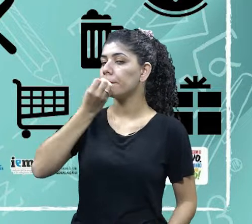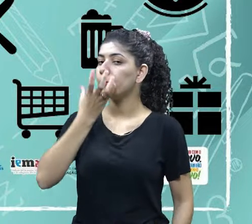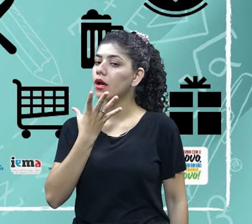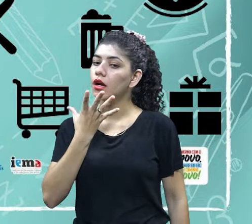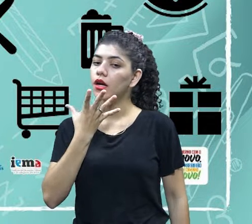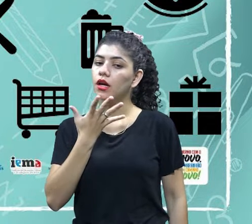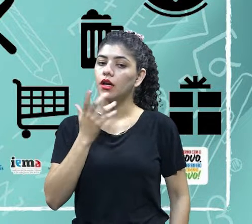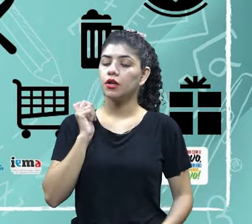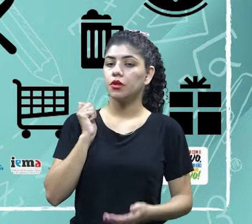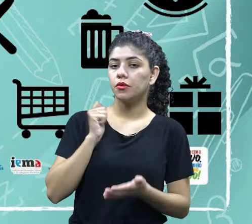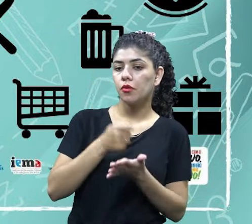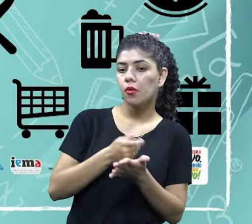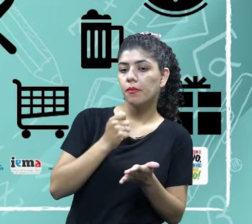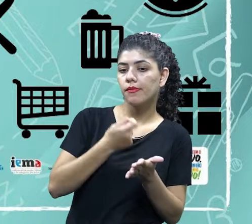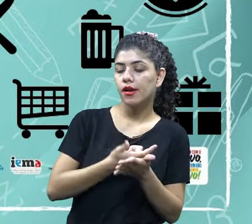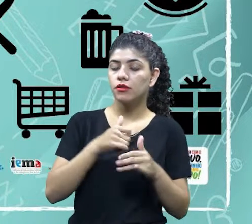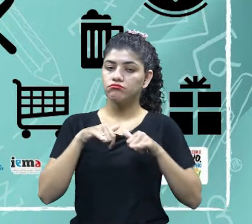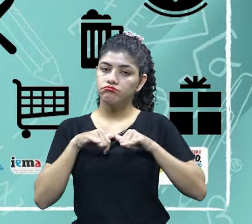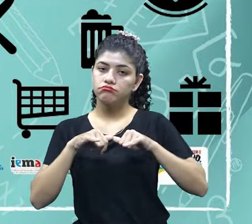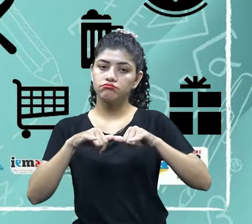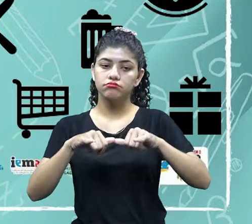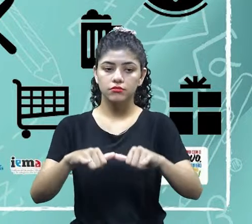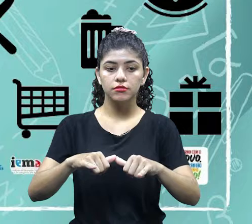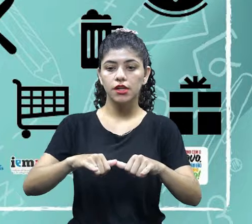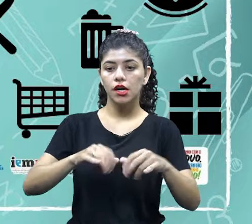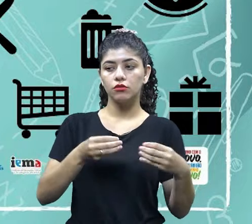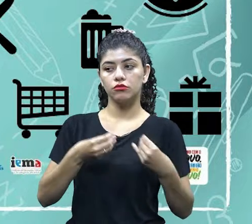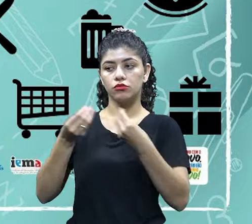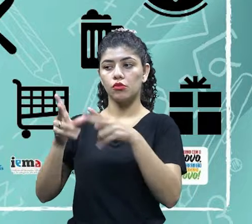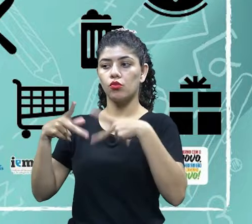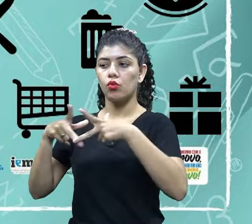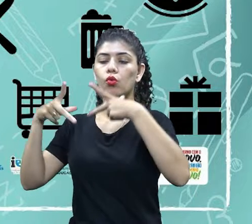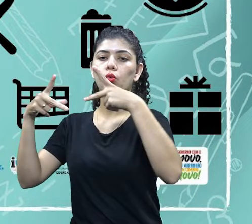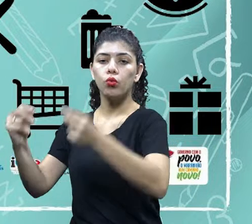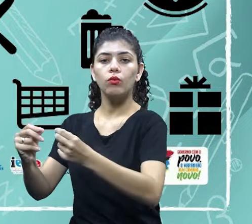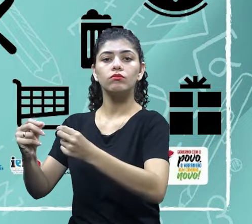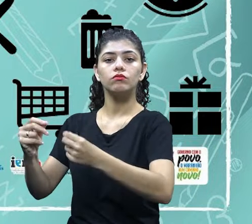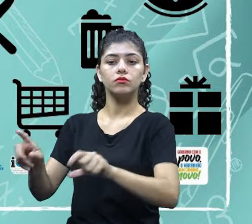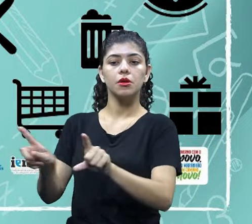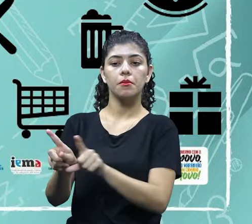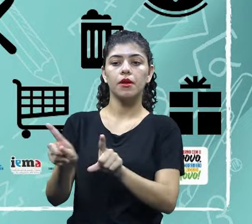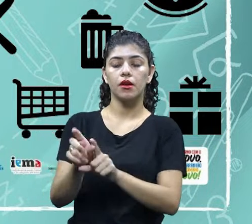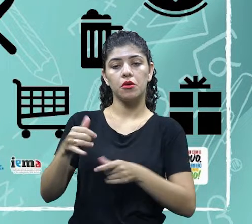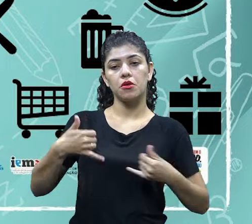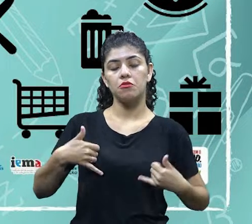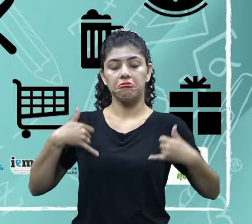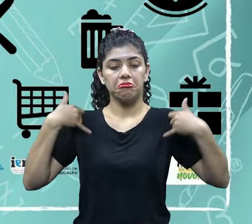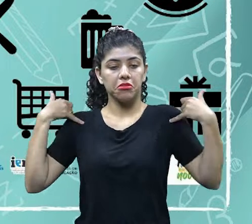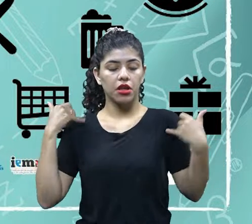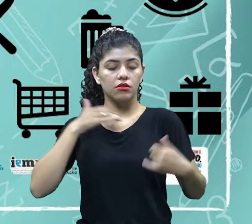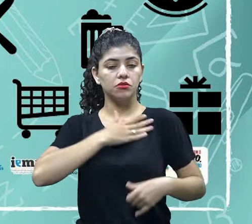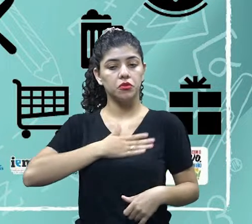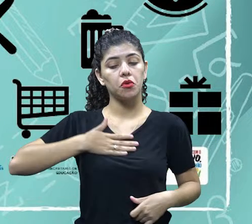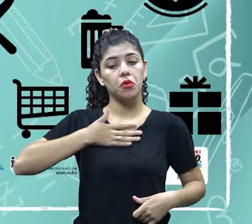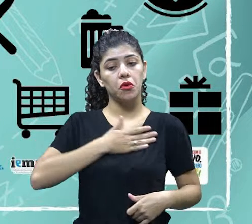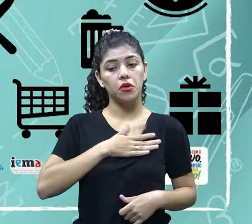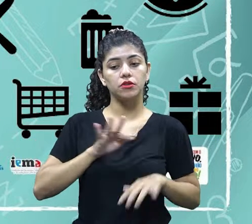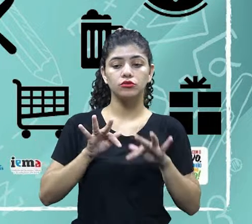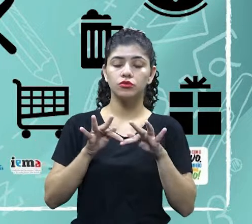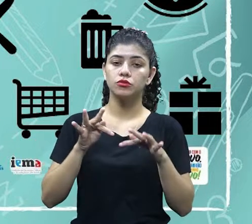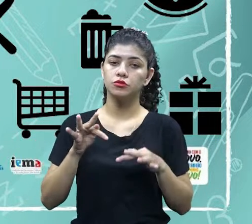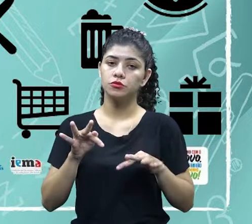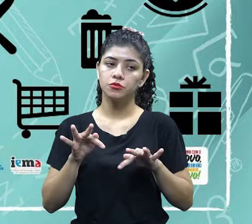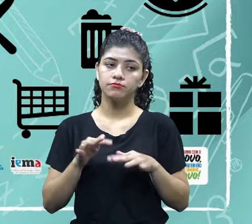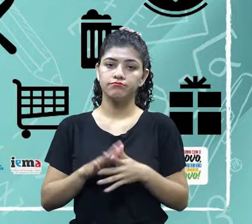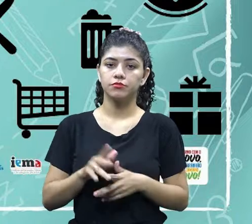ele gosta de fazer compras no supermercado, ele gosta de dar presentes, ele gosta de comemorar o aniversário, ele gosta de sair com